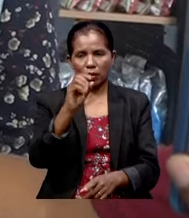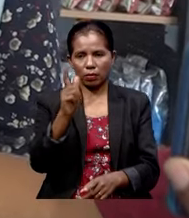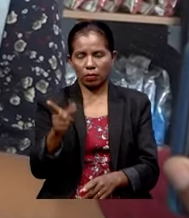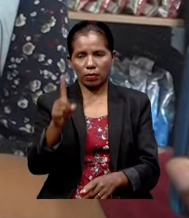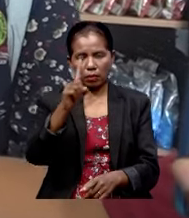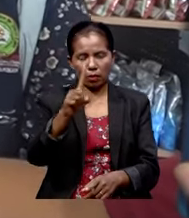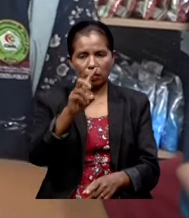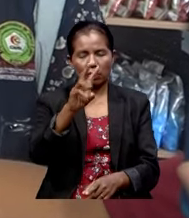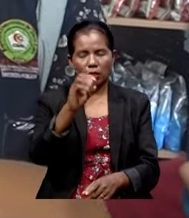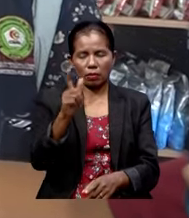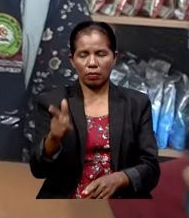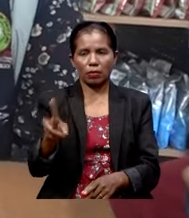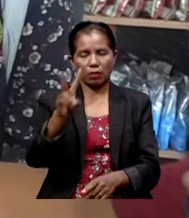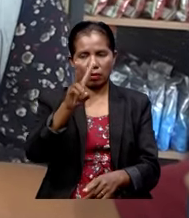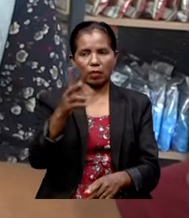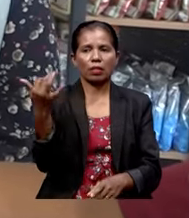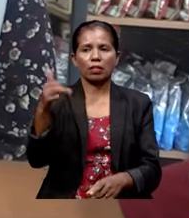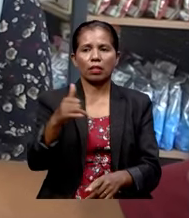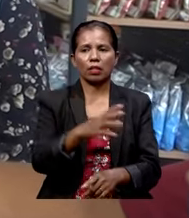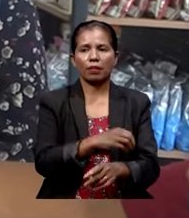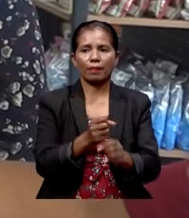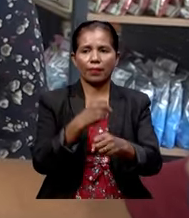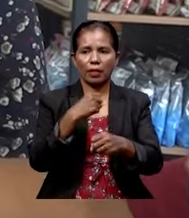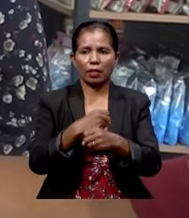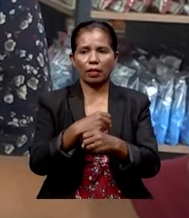2021-22 e será atu falsifica fali